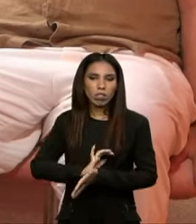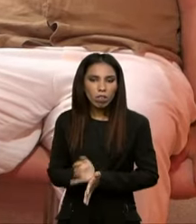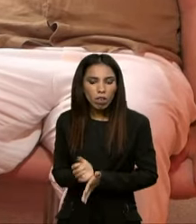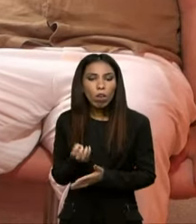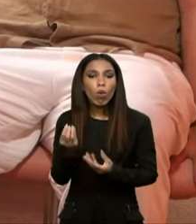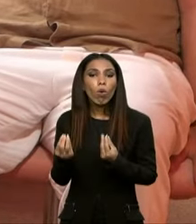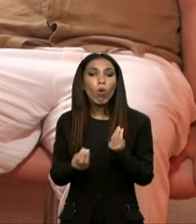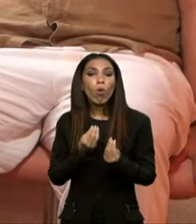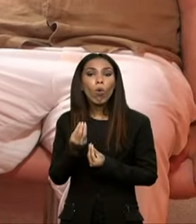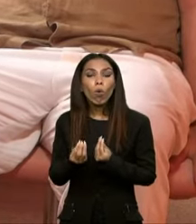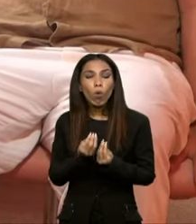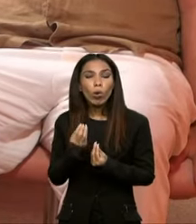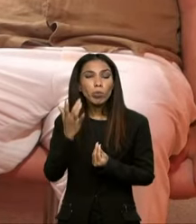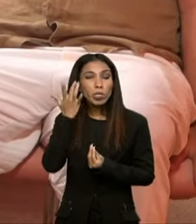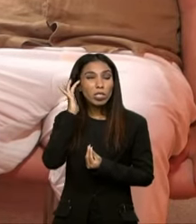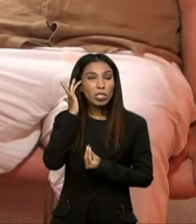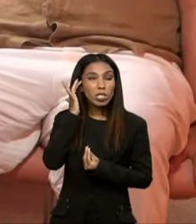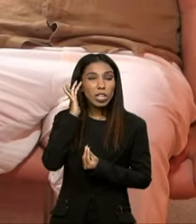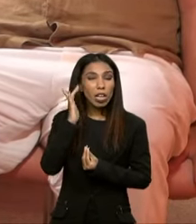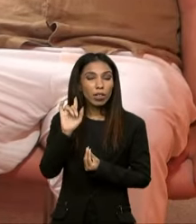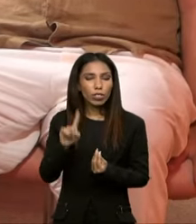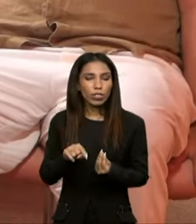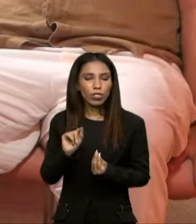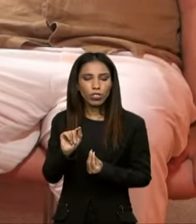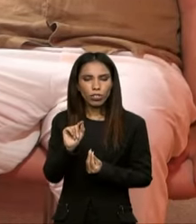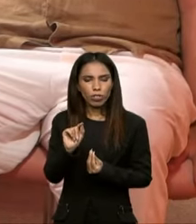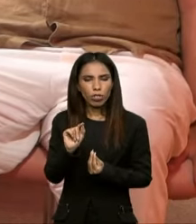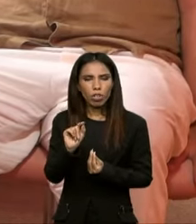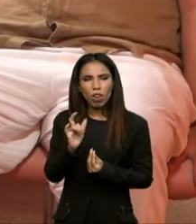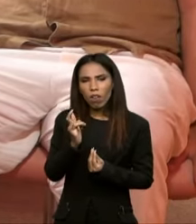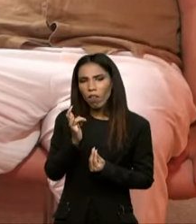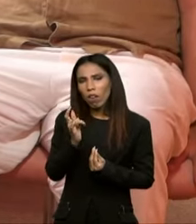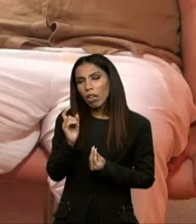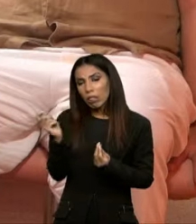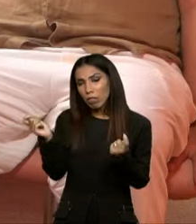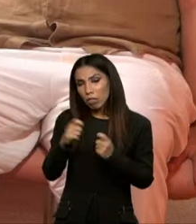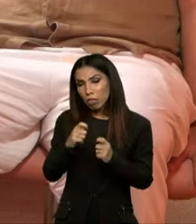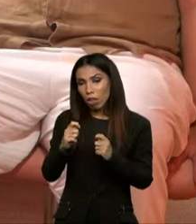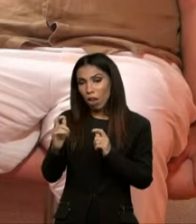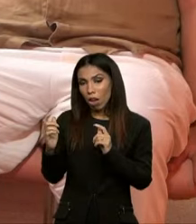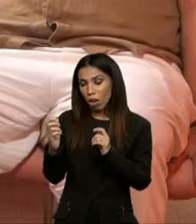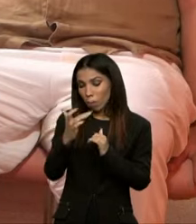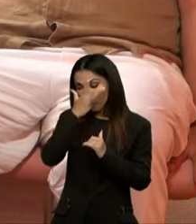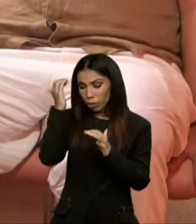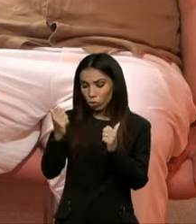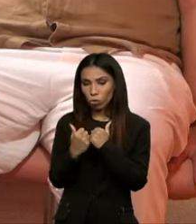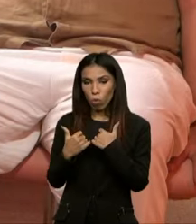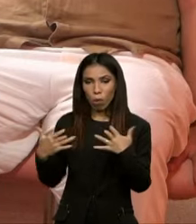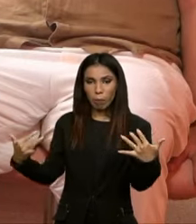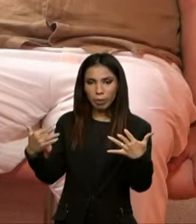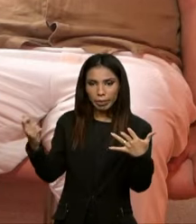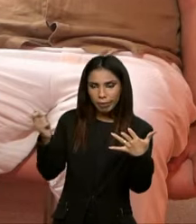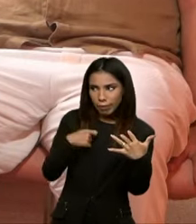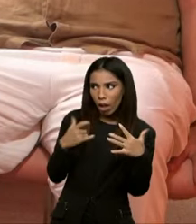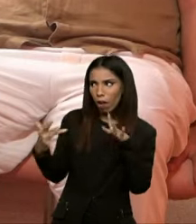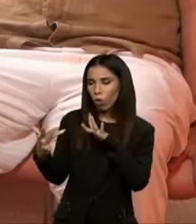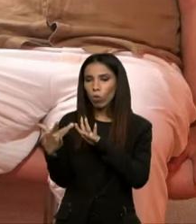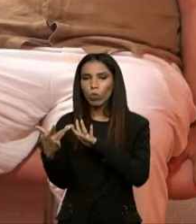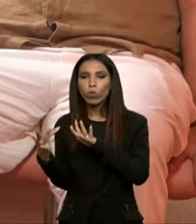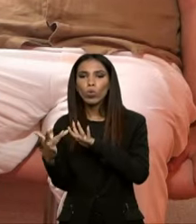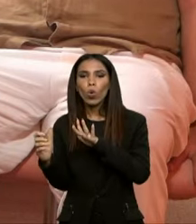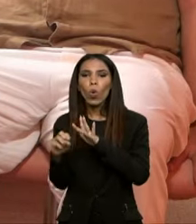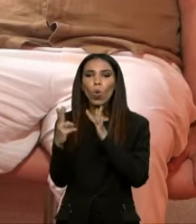acha que isso é uma coisa que facilita o contato com o público, esse choque, ou que